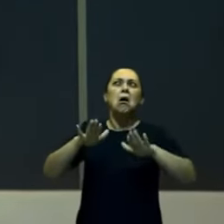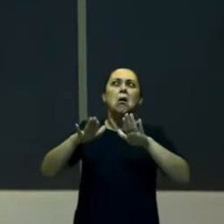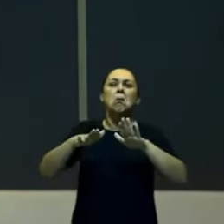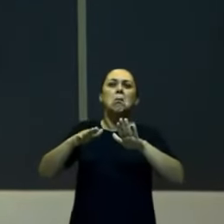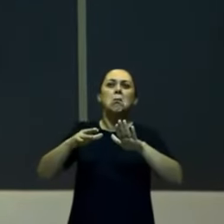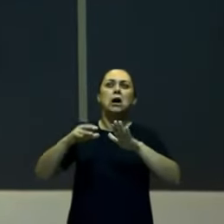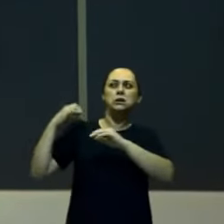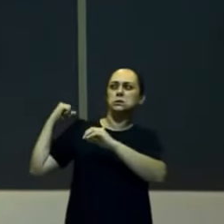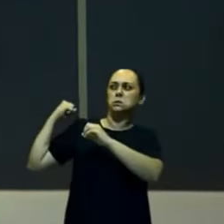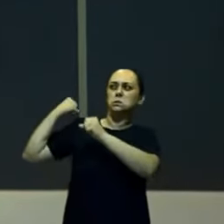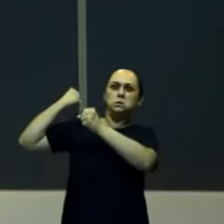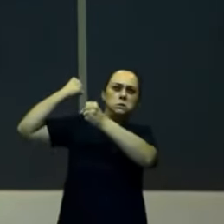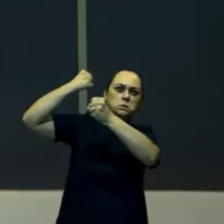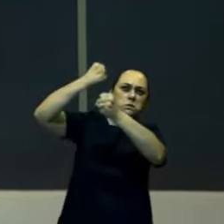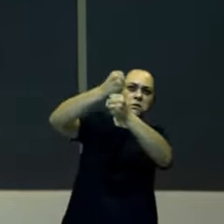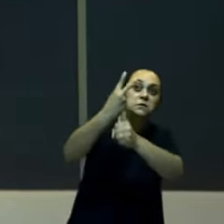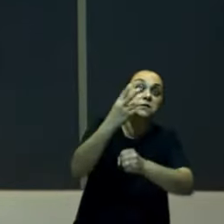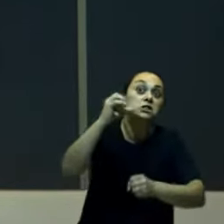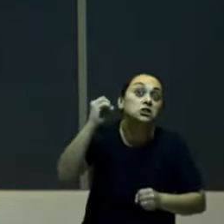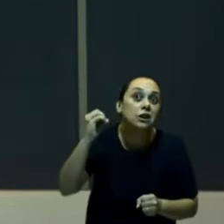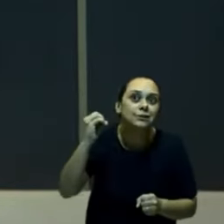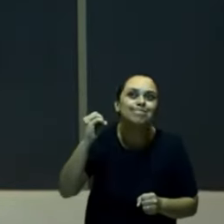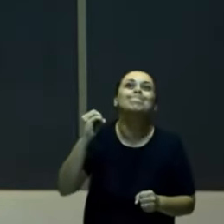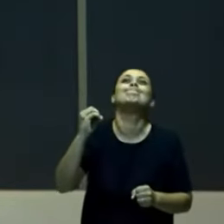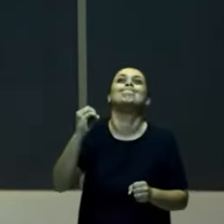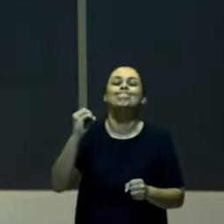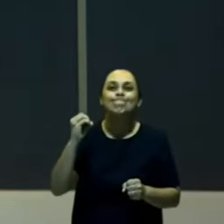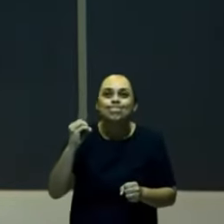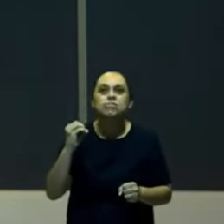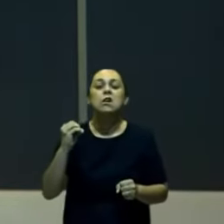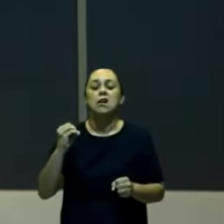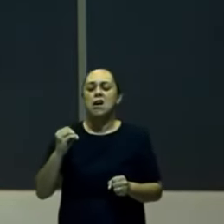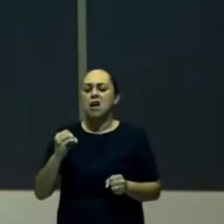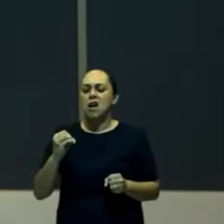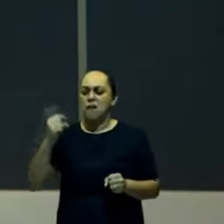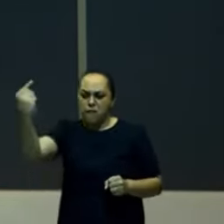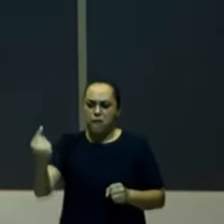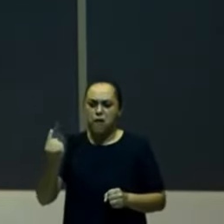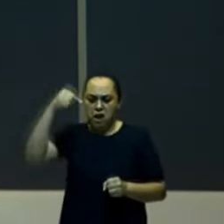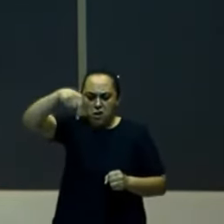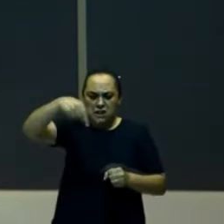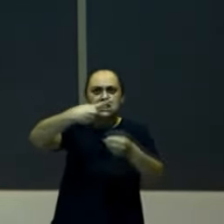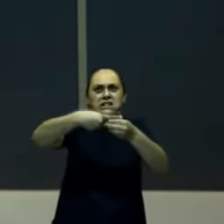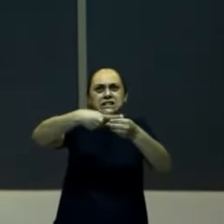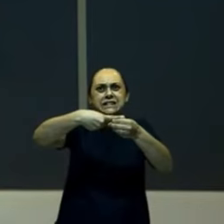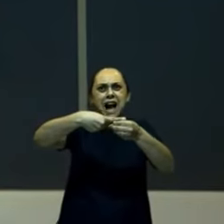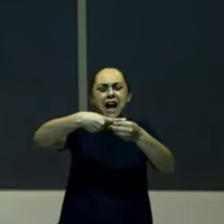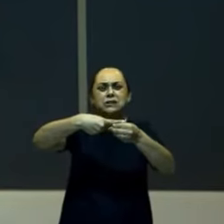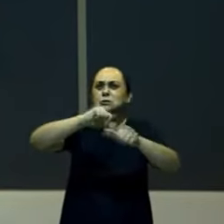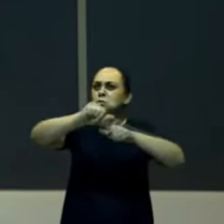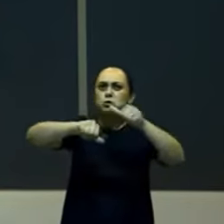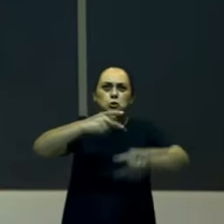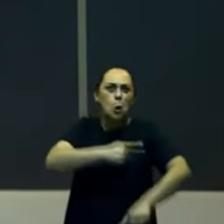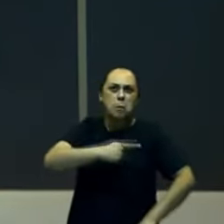inspirado por Deus, em um momento muito difícil que a igreja passava, troca de pastor, um